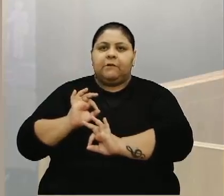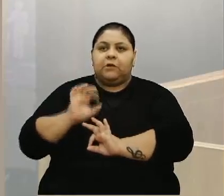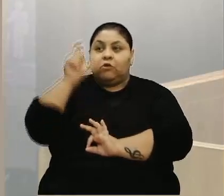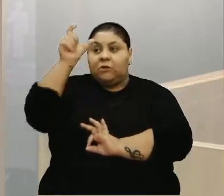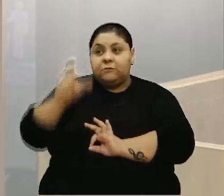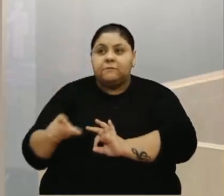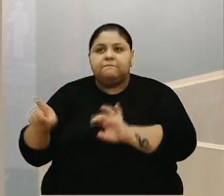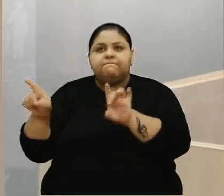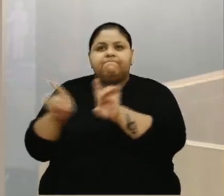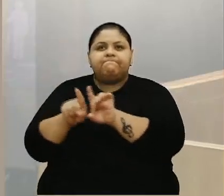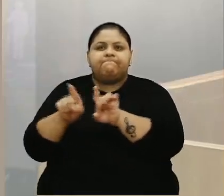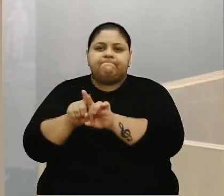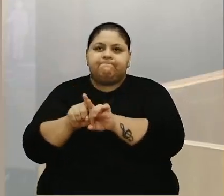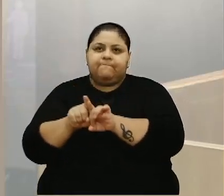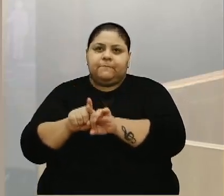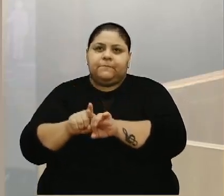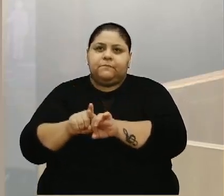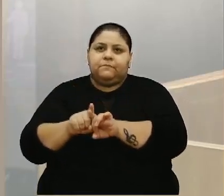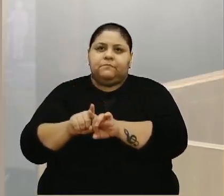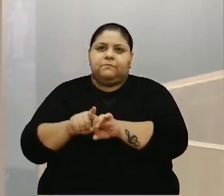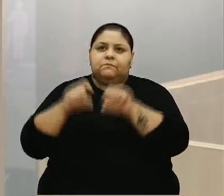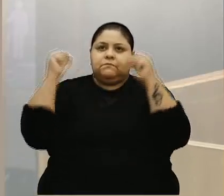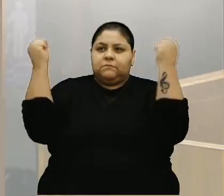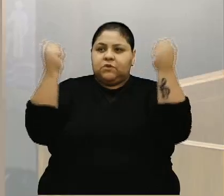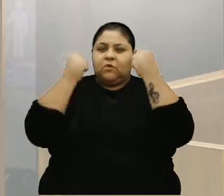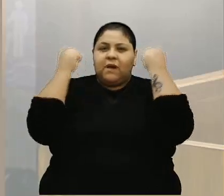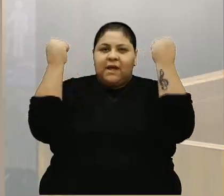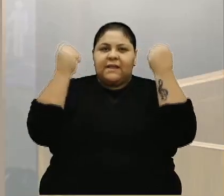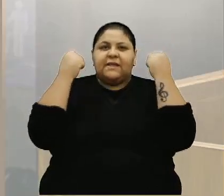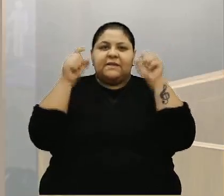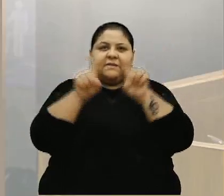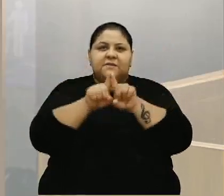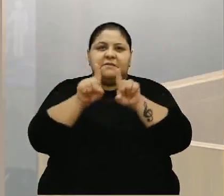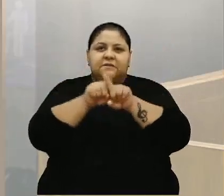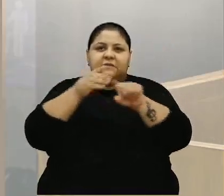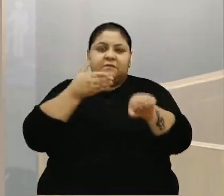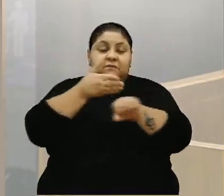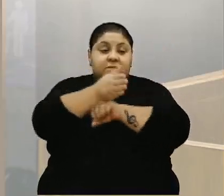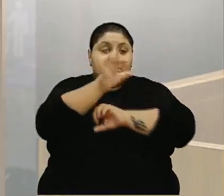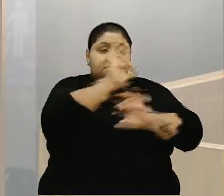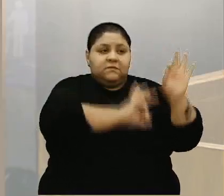pessoas, se ajusta ali com a Academia Nuvem, também participou